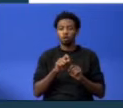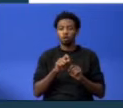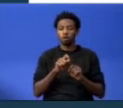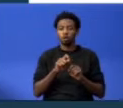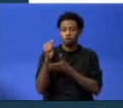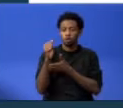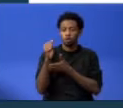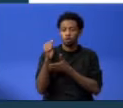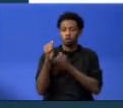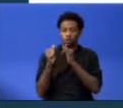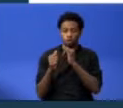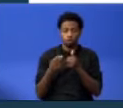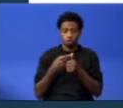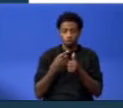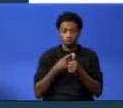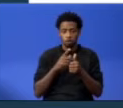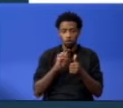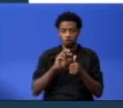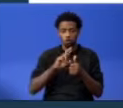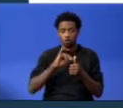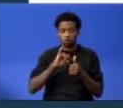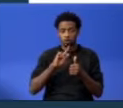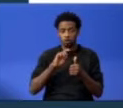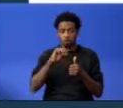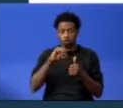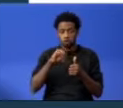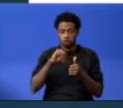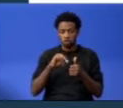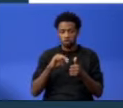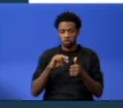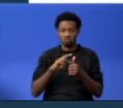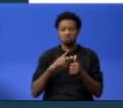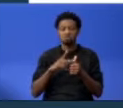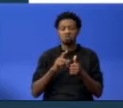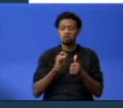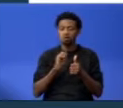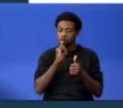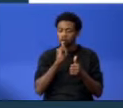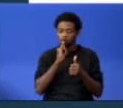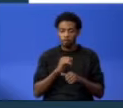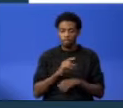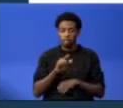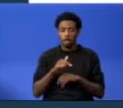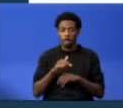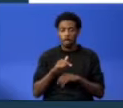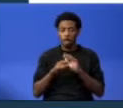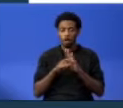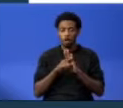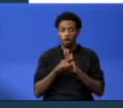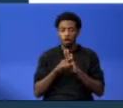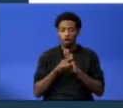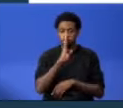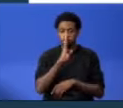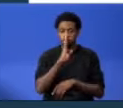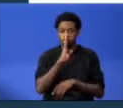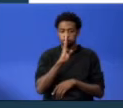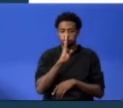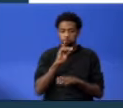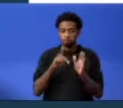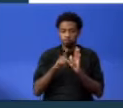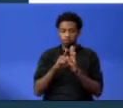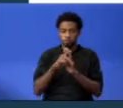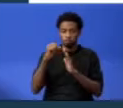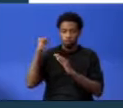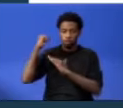músculo. Então, o que significa isso? A origem, basicamente, é a parte fixa do músculo,